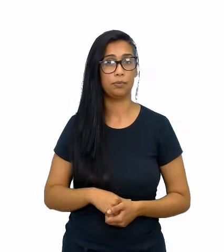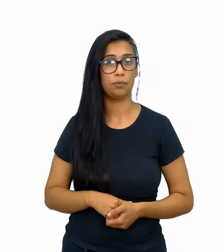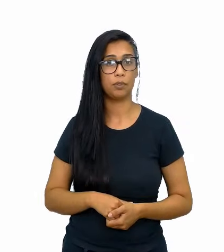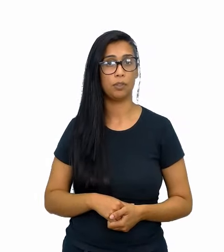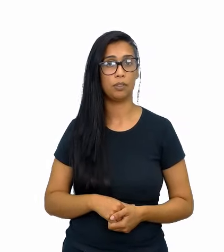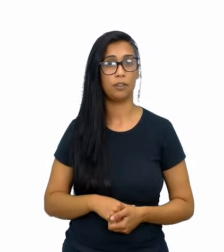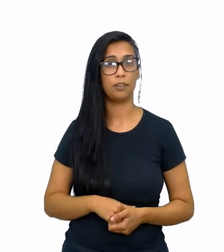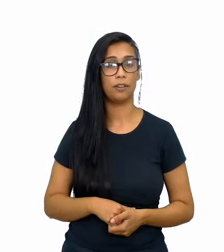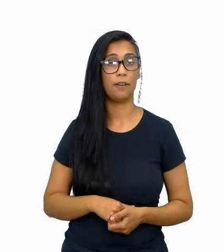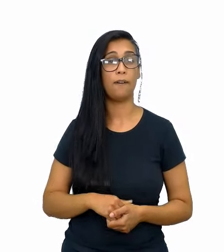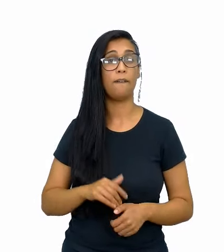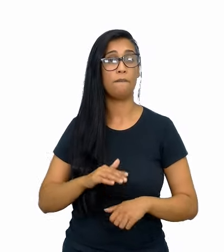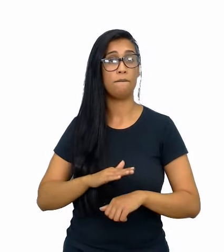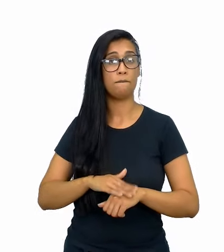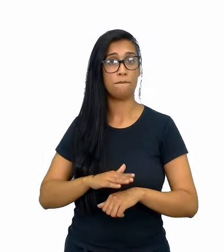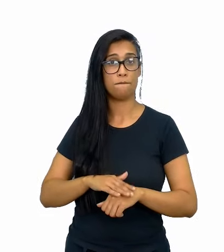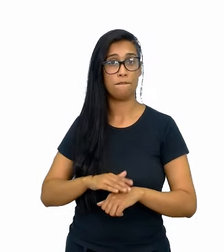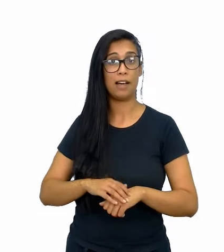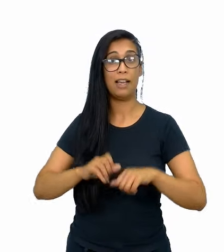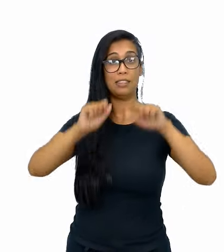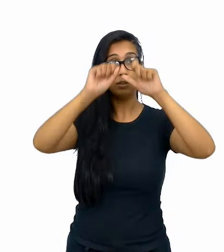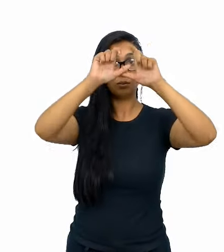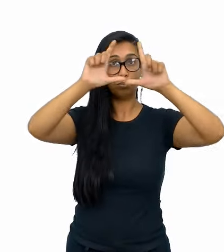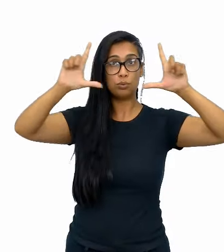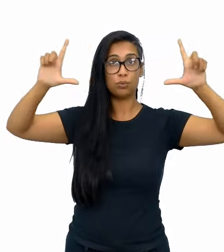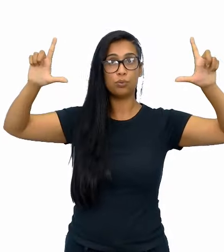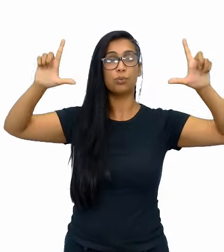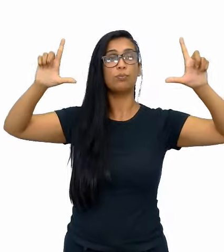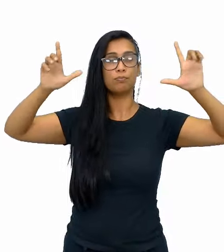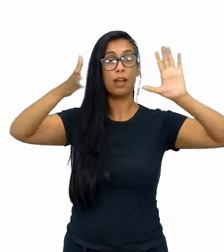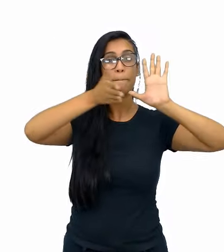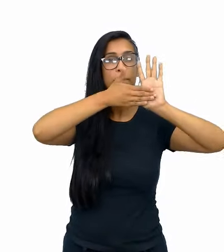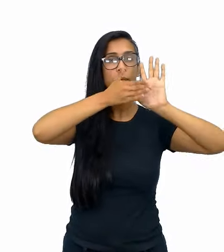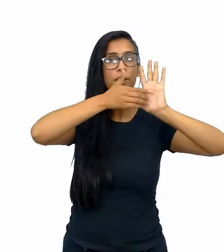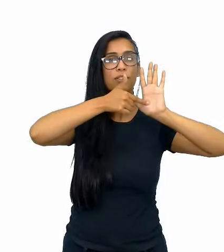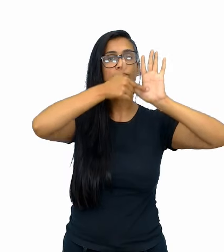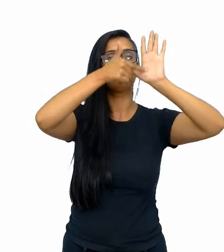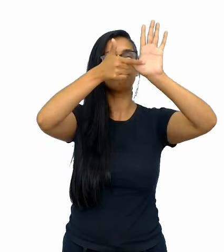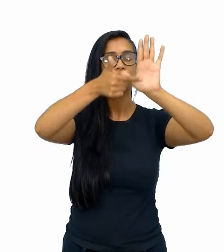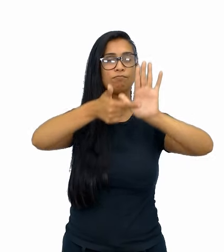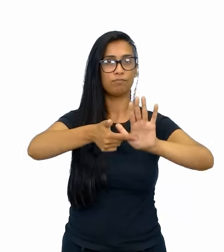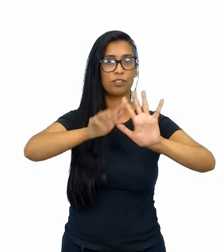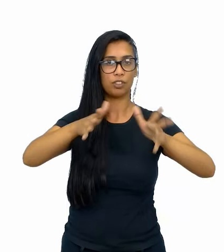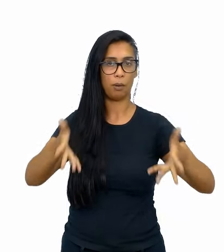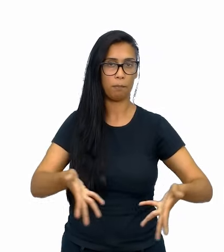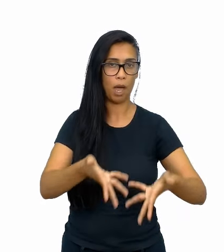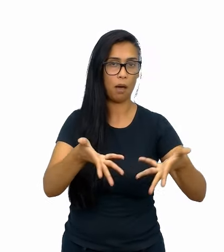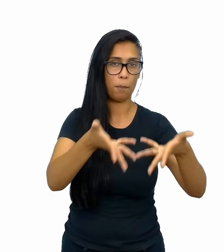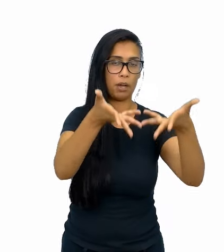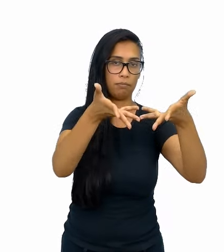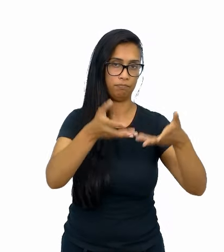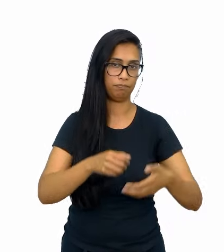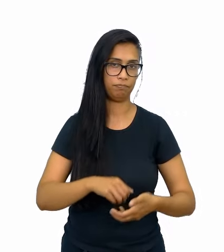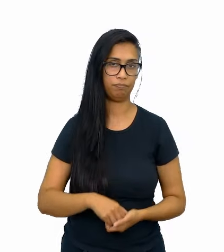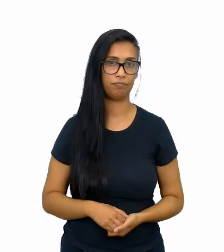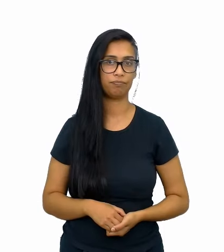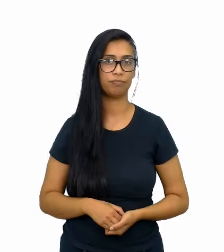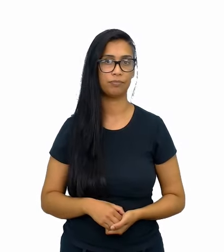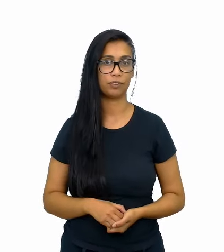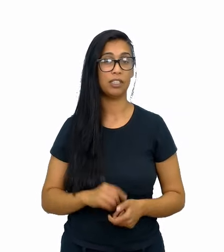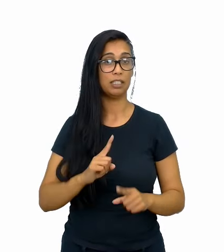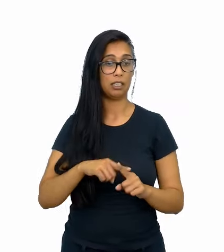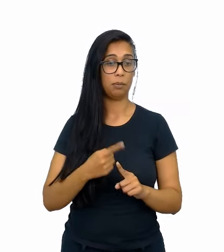ampliar o cartaz que foi iniciado lá na aula 2, ok? Então, avançando, na aula